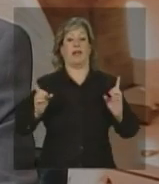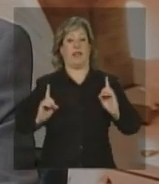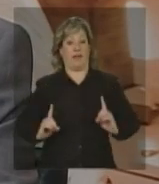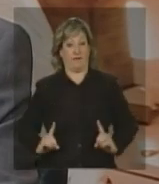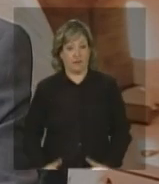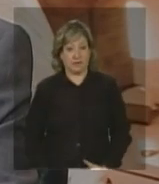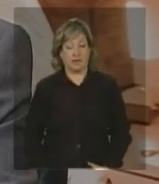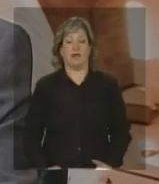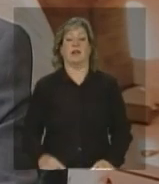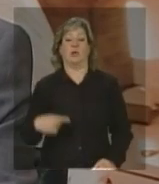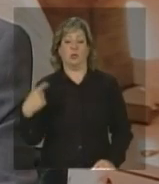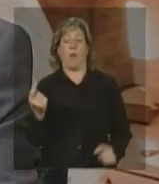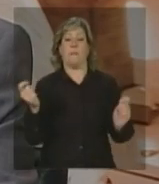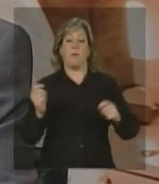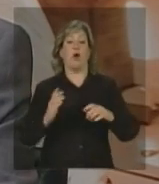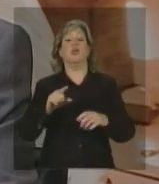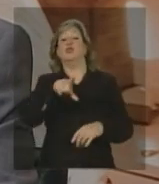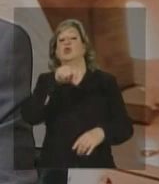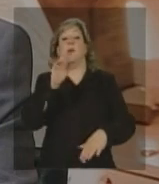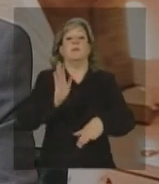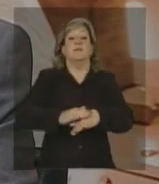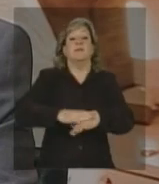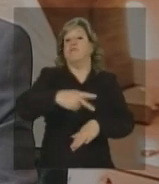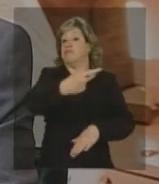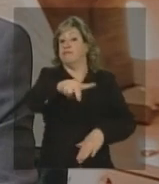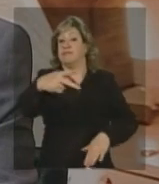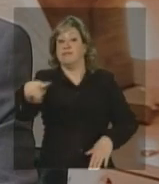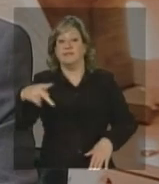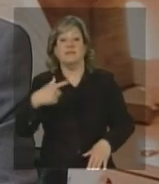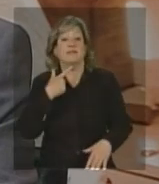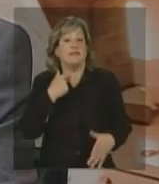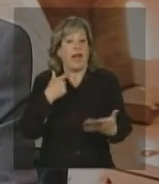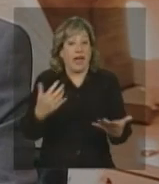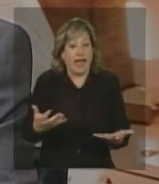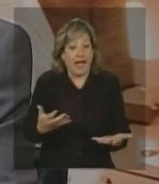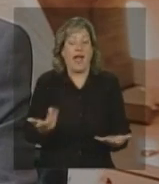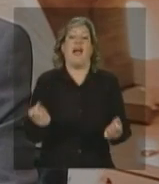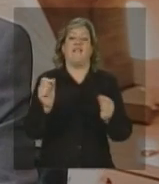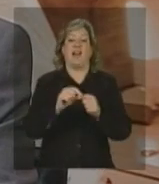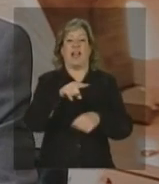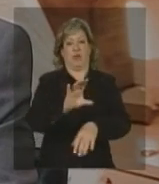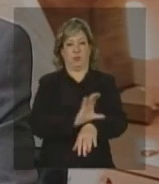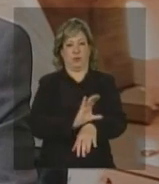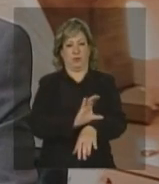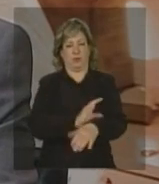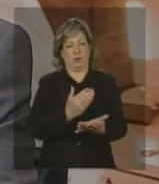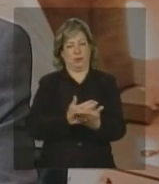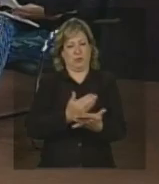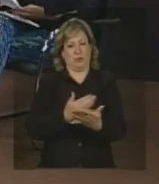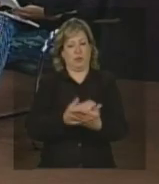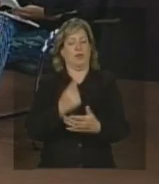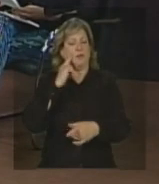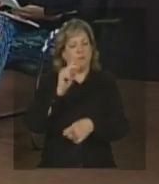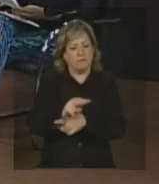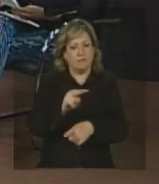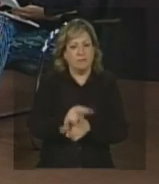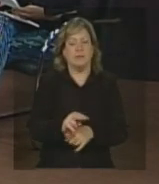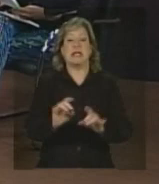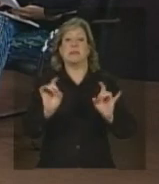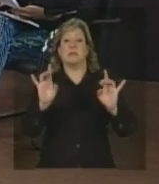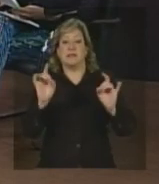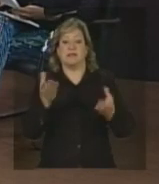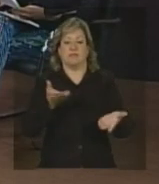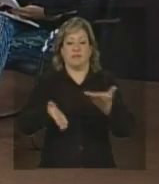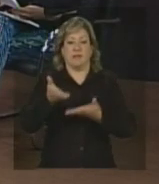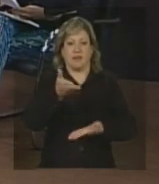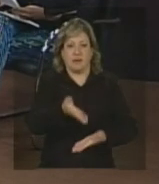ir aos cursos, escolher o curso que quer fazer, e ali ele possa ter o atendimento, o acompanhamento, de maneira que ele